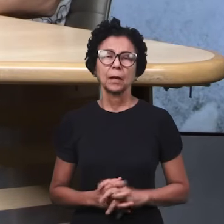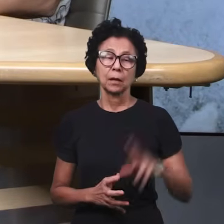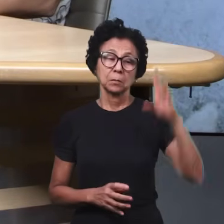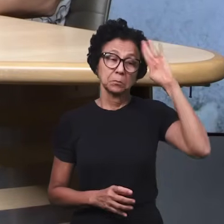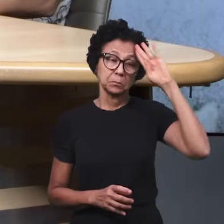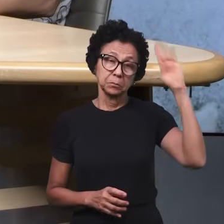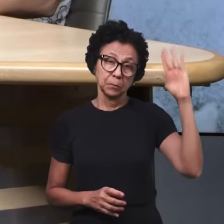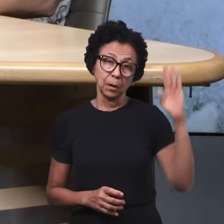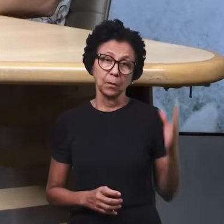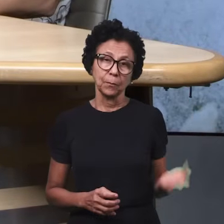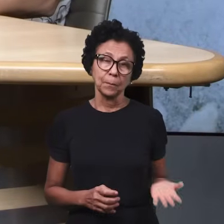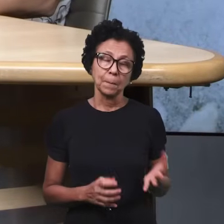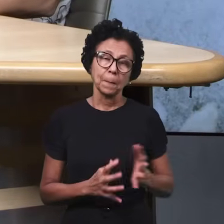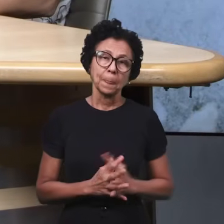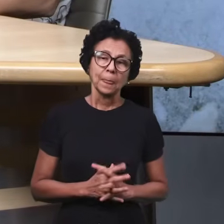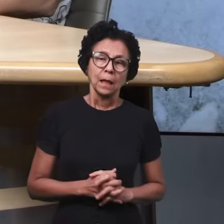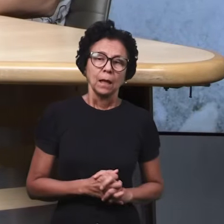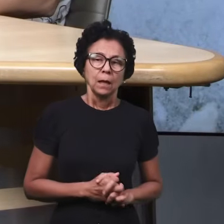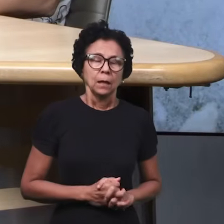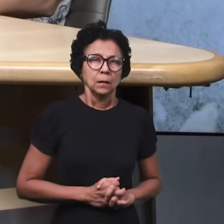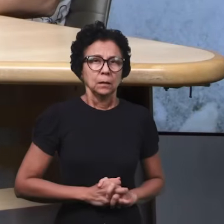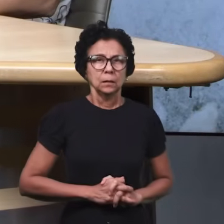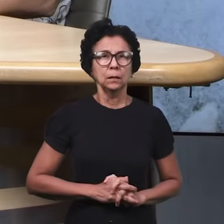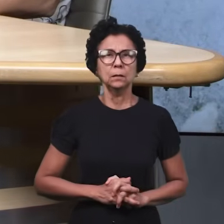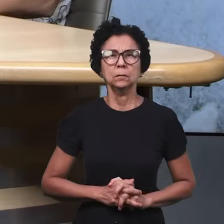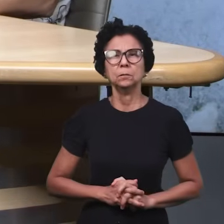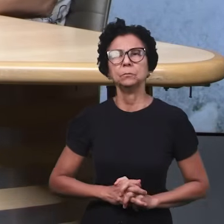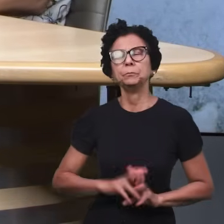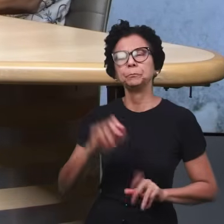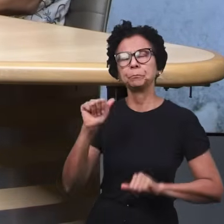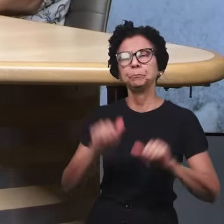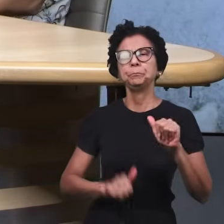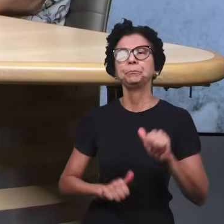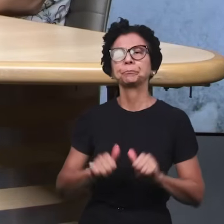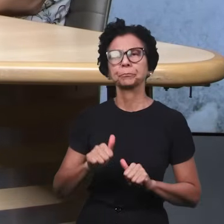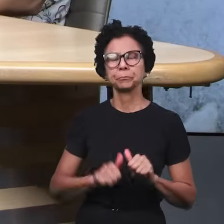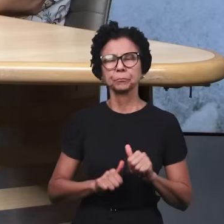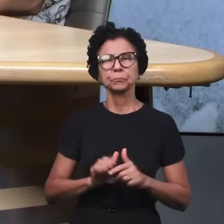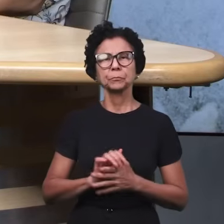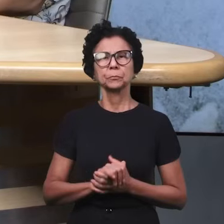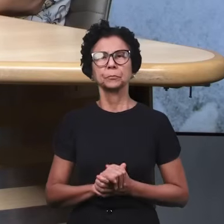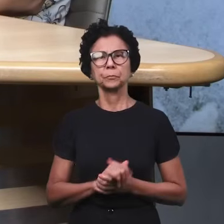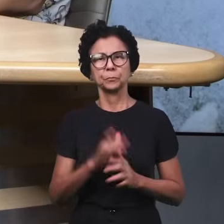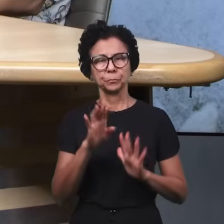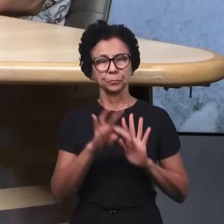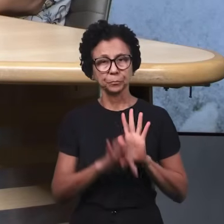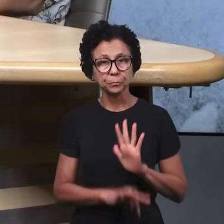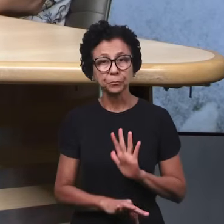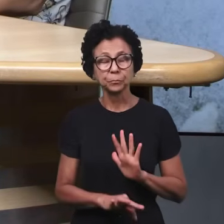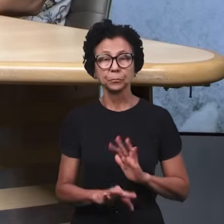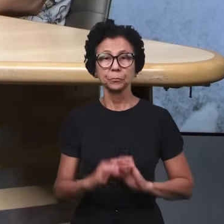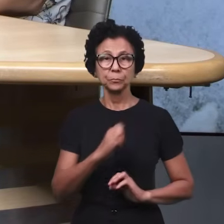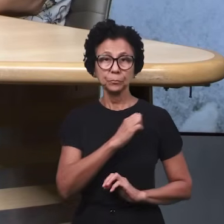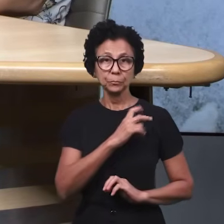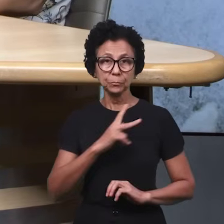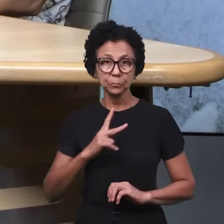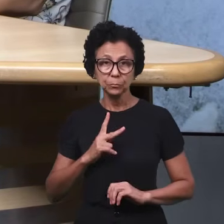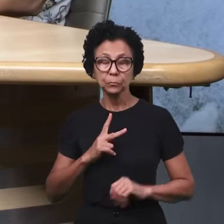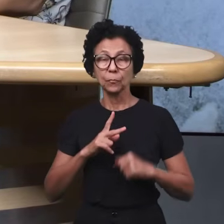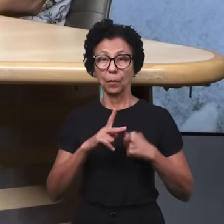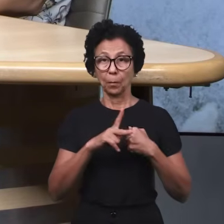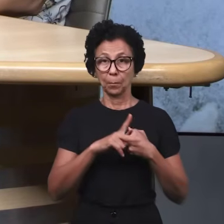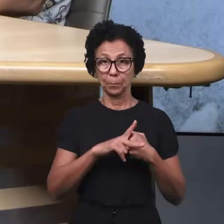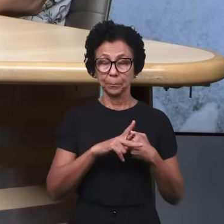texto bíblico e todo o contexto histórico da época, nós vamos observar que o apóstolo Pedro